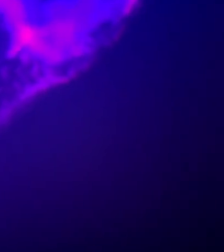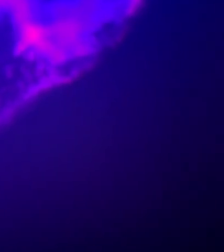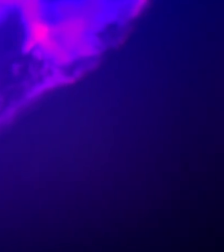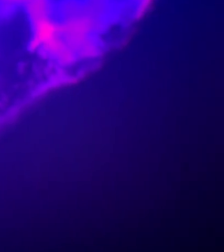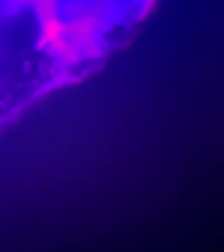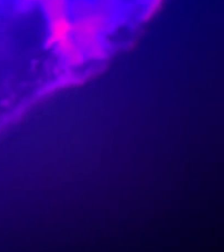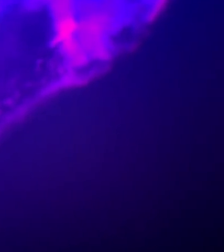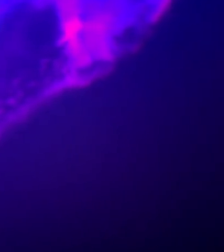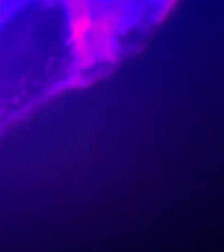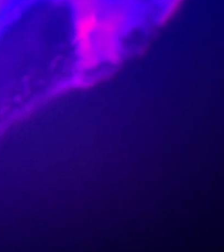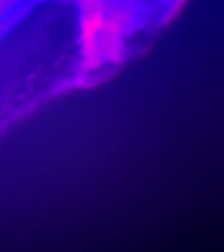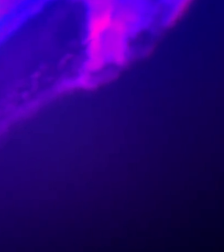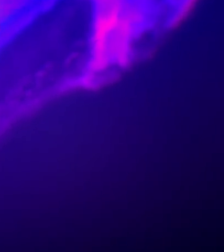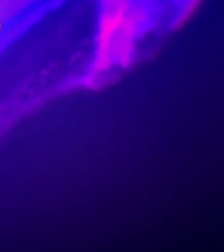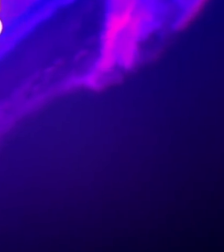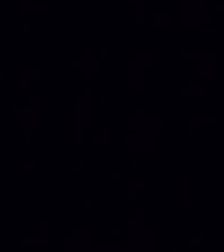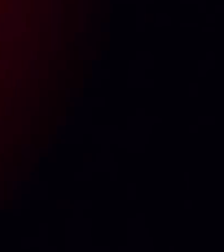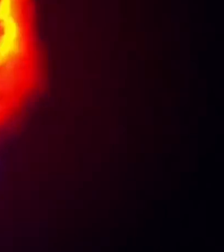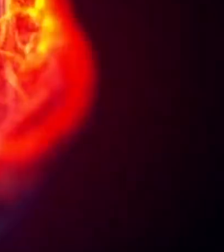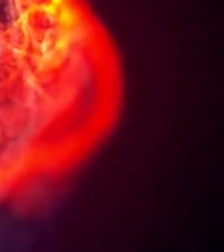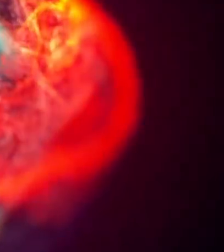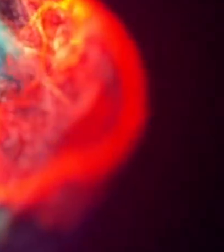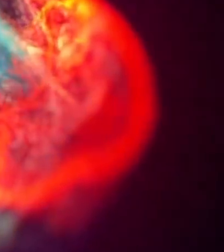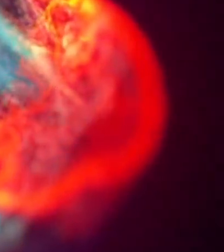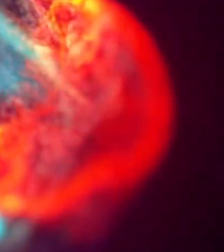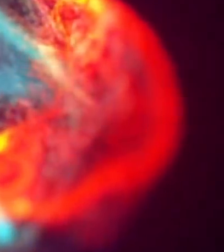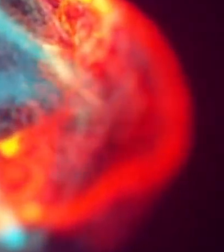Não assista a este culto.